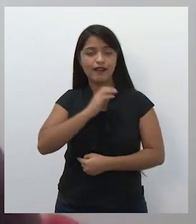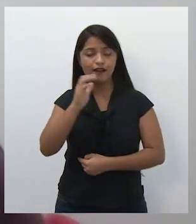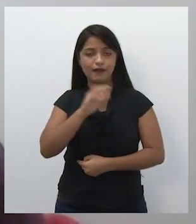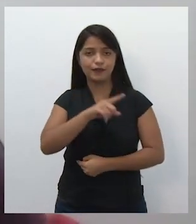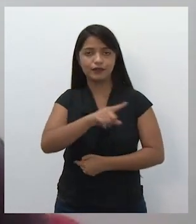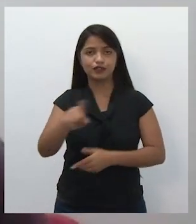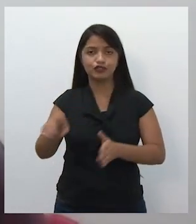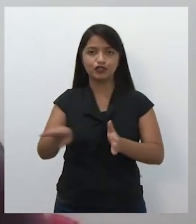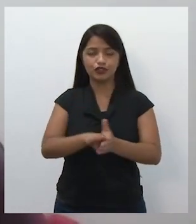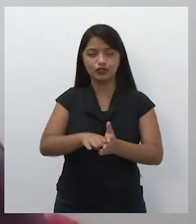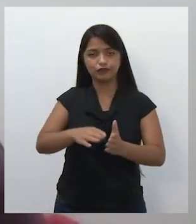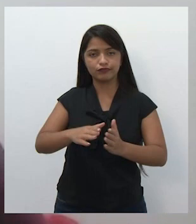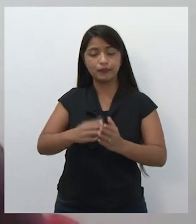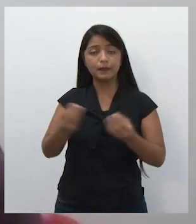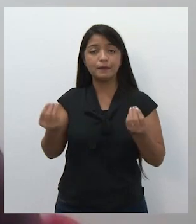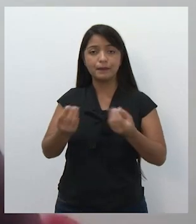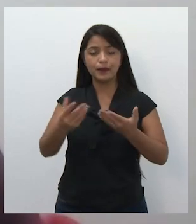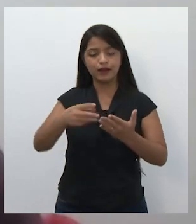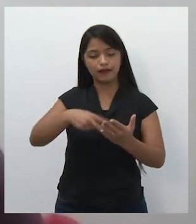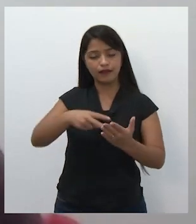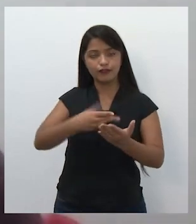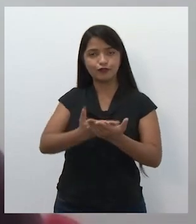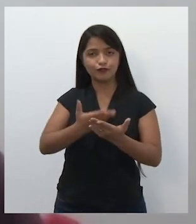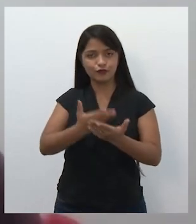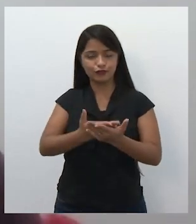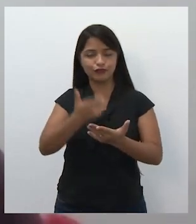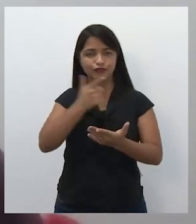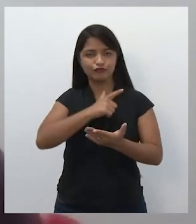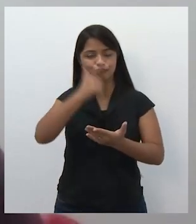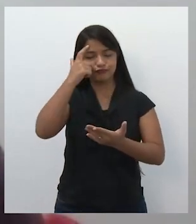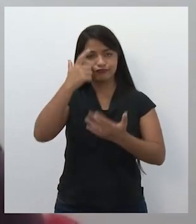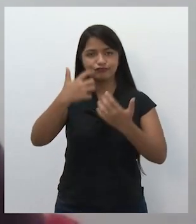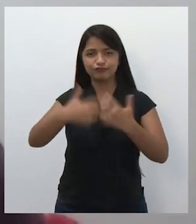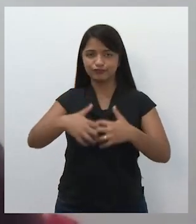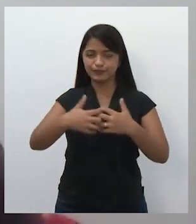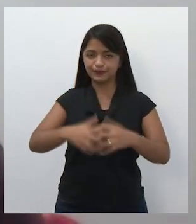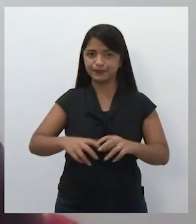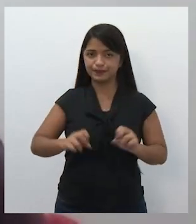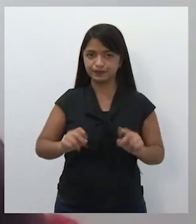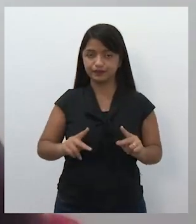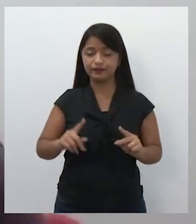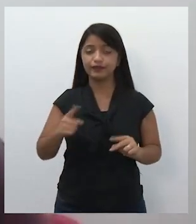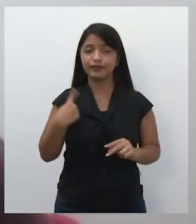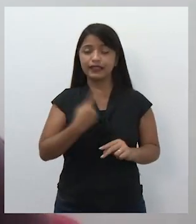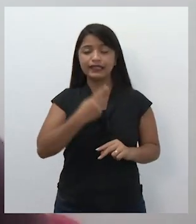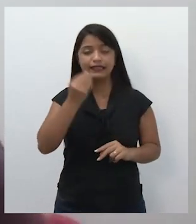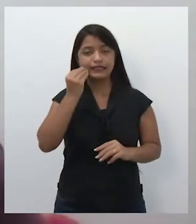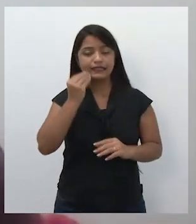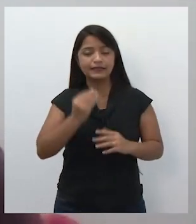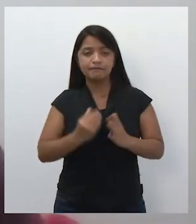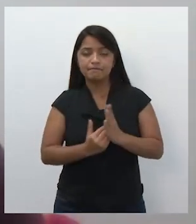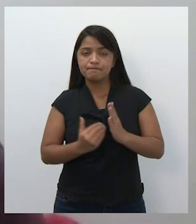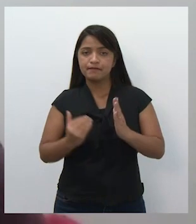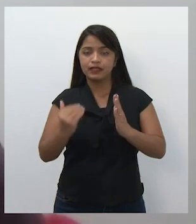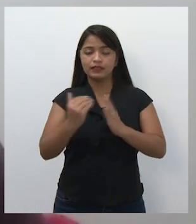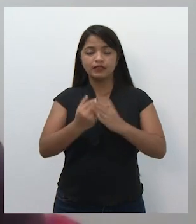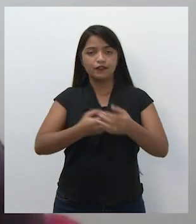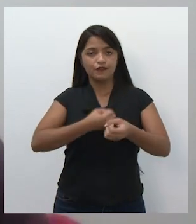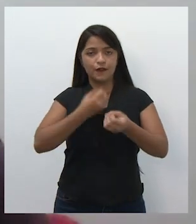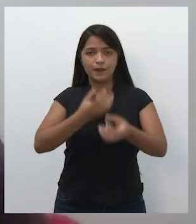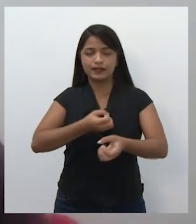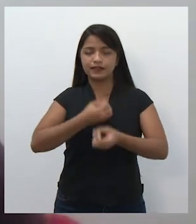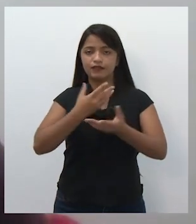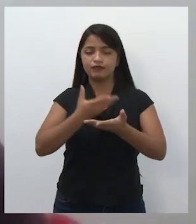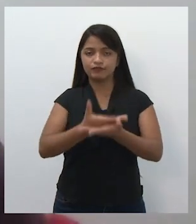tenham tempo de se debruçar sobre eles e pensarem nessa construção. Nós procuramos trazer o máximo de informações que nós podíamos para o professor,